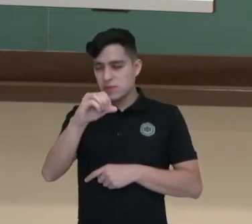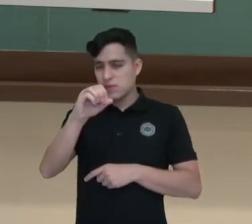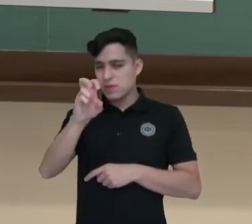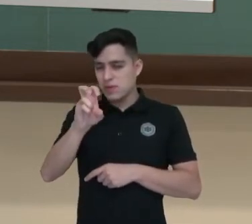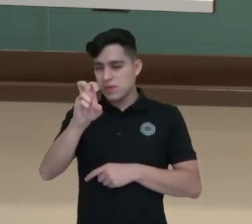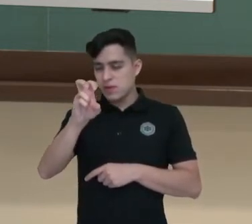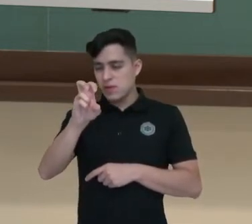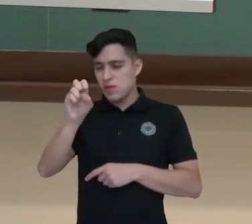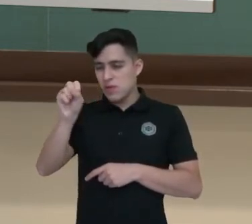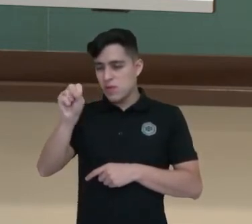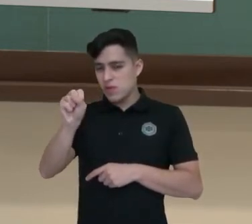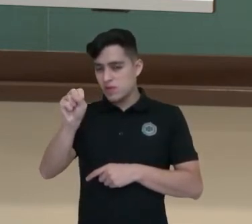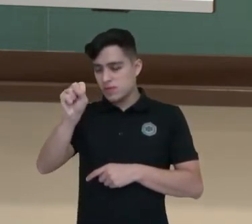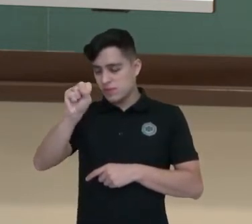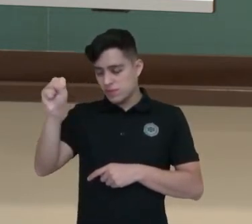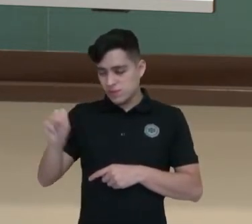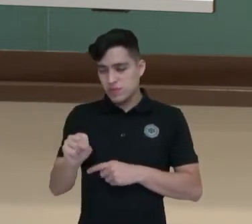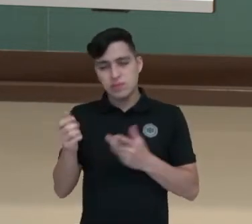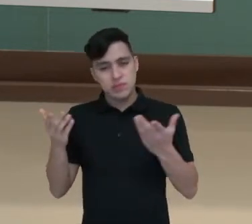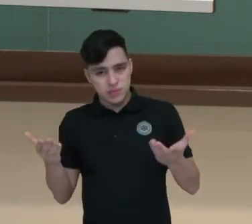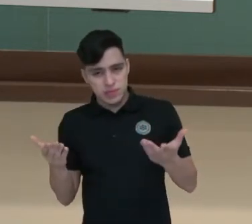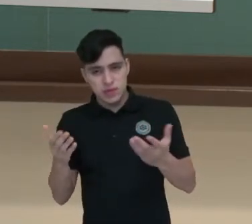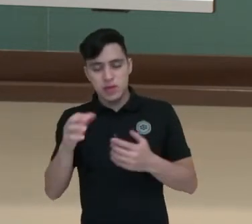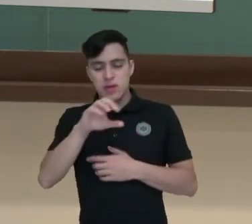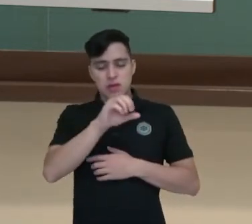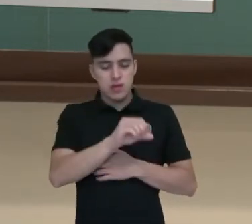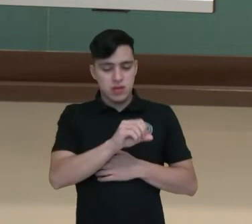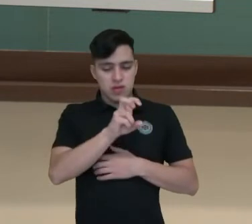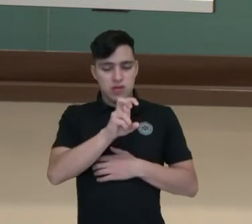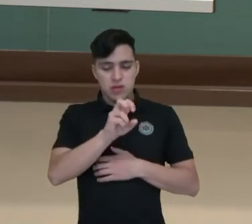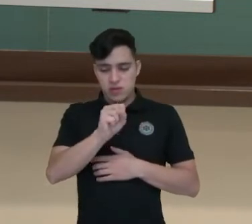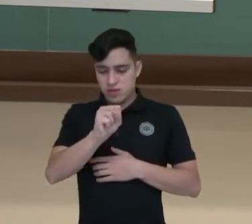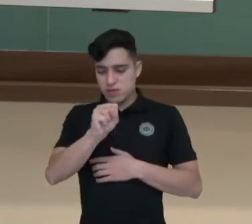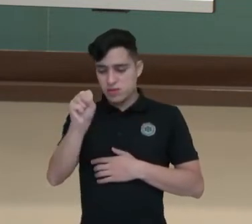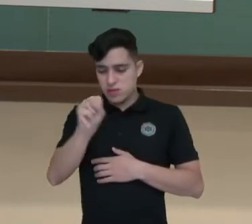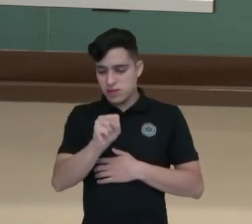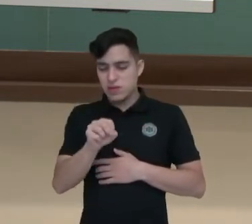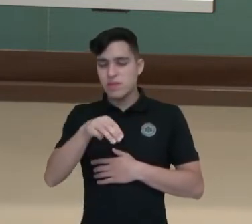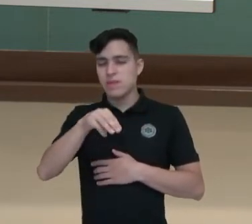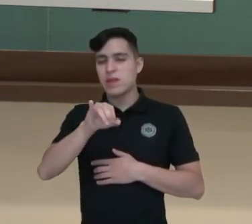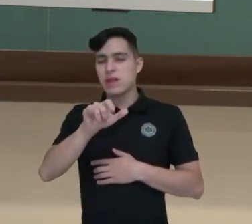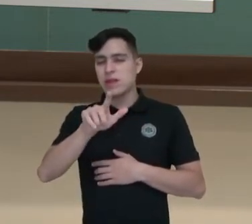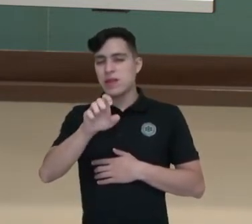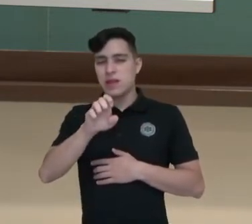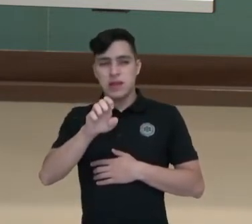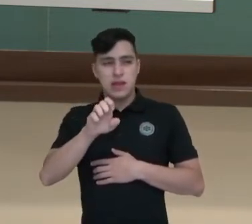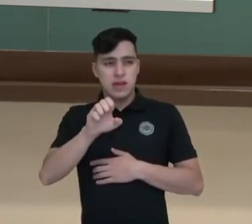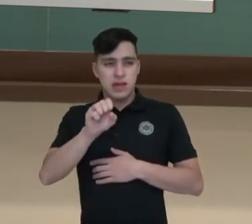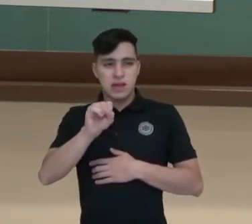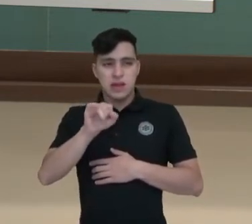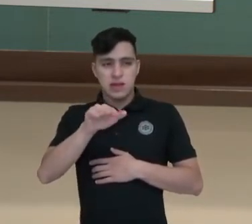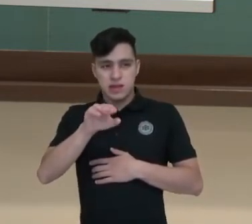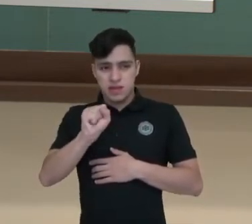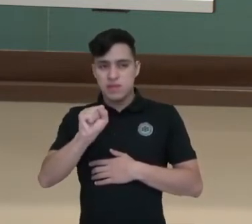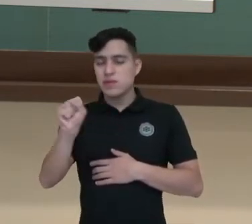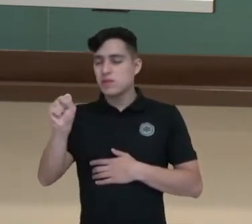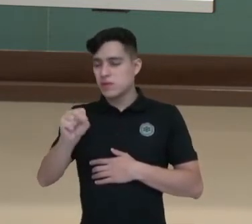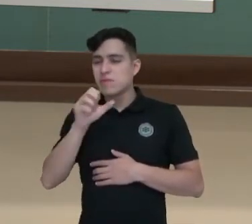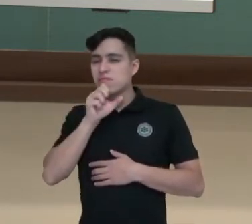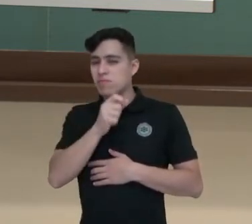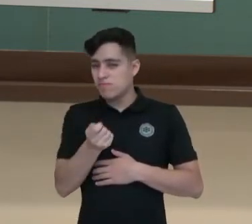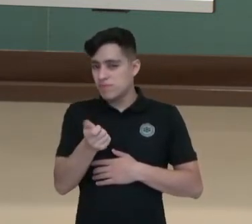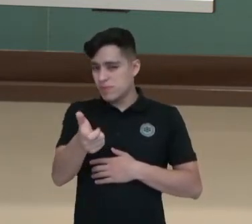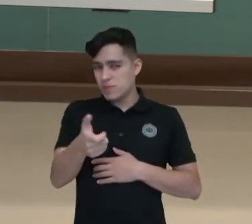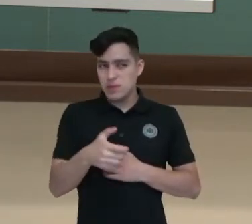0,958 segundos ou 958 milésimos de segundo. Foi rápido, não